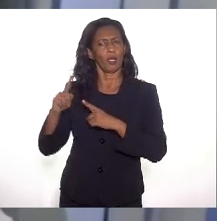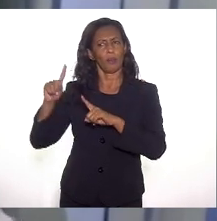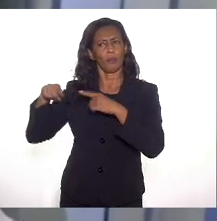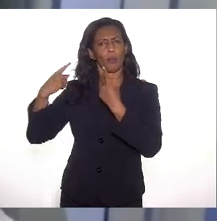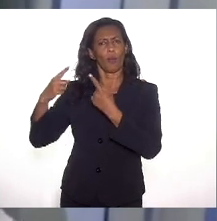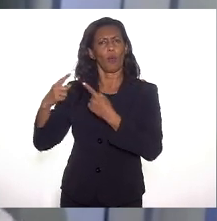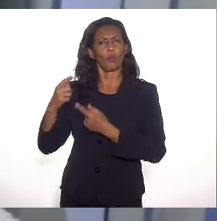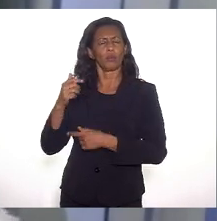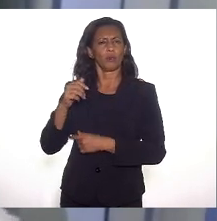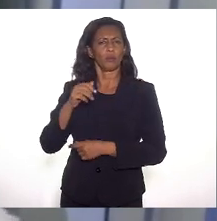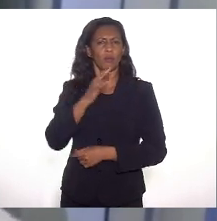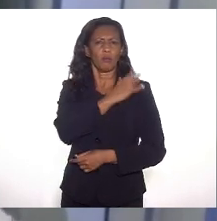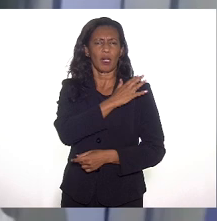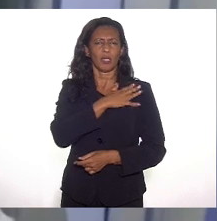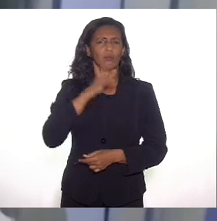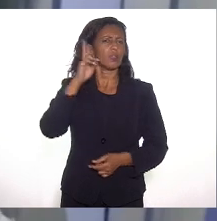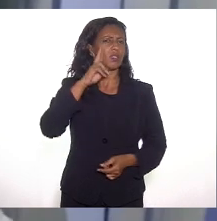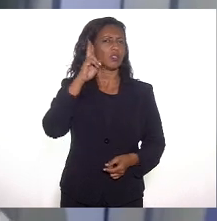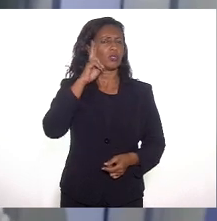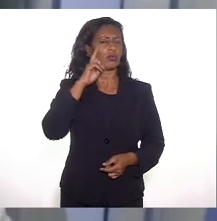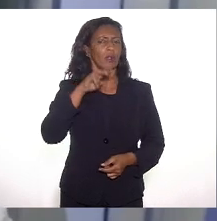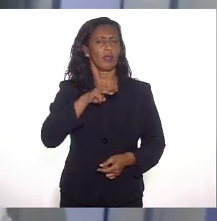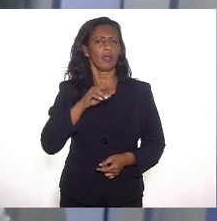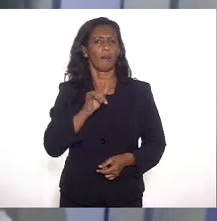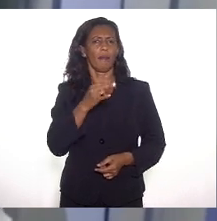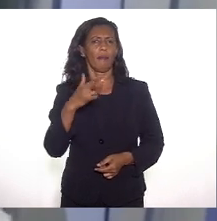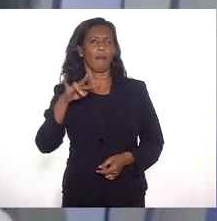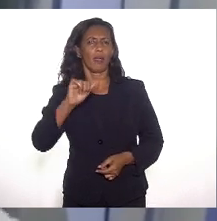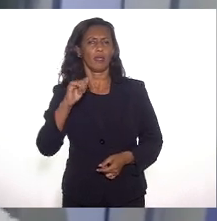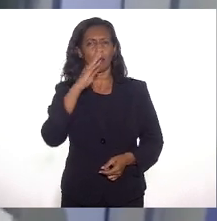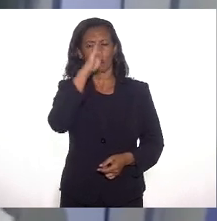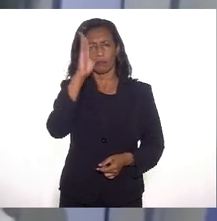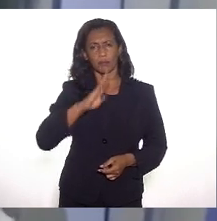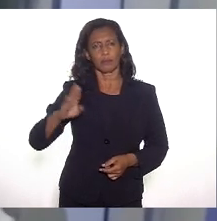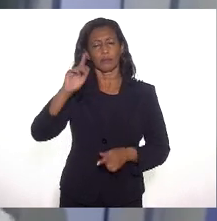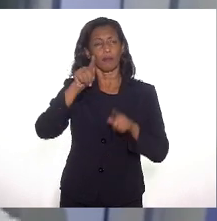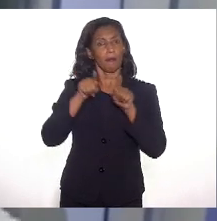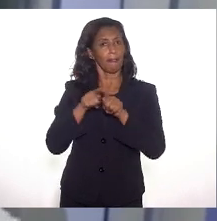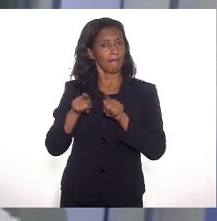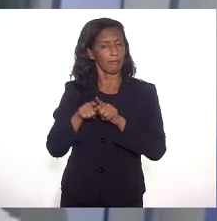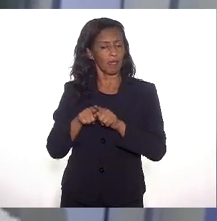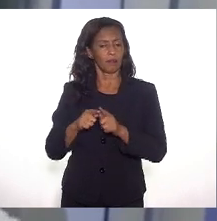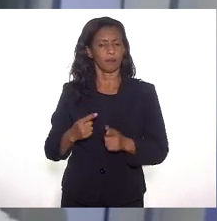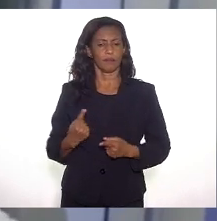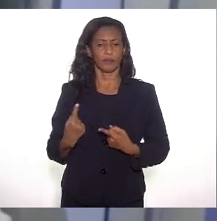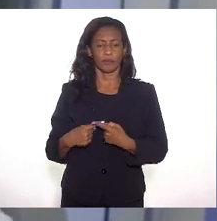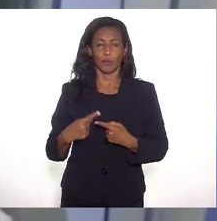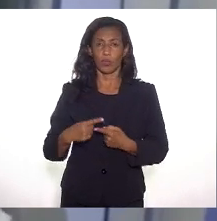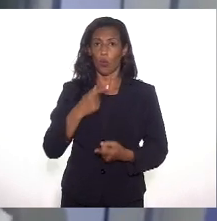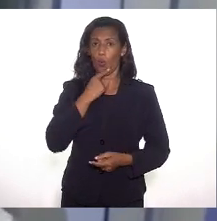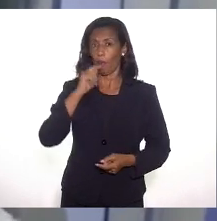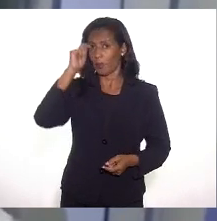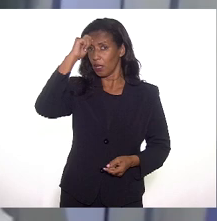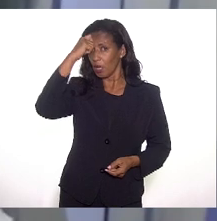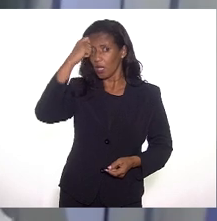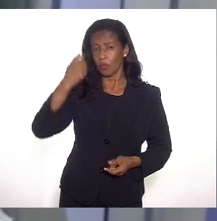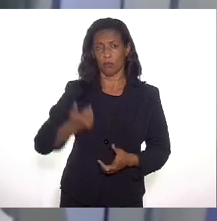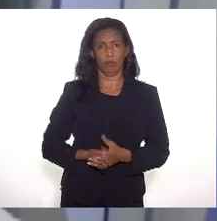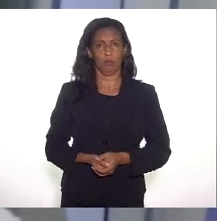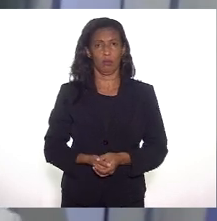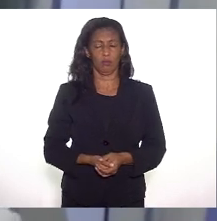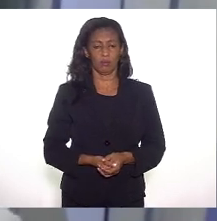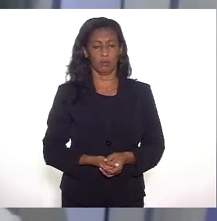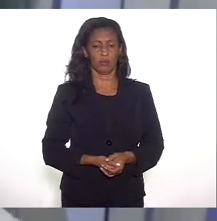naquele período da história da Marinha brasileira. Mais ainda por ser um homem negro, um marinheiro negro,